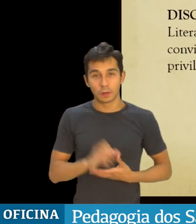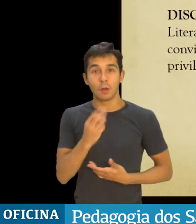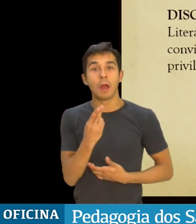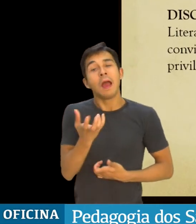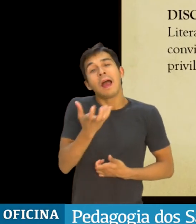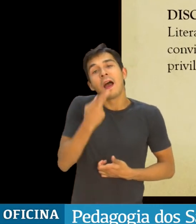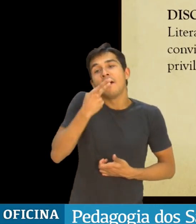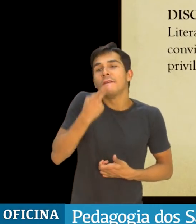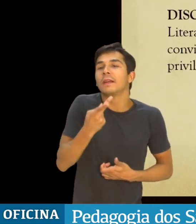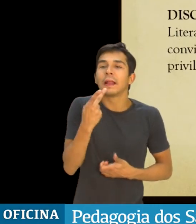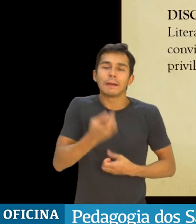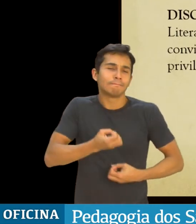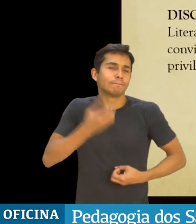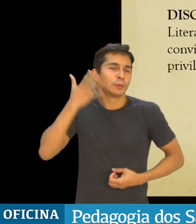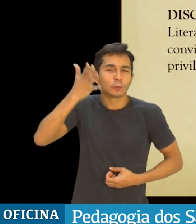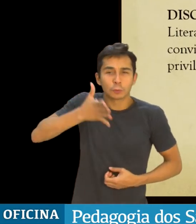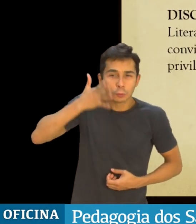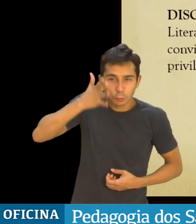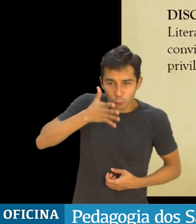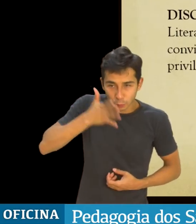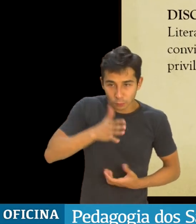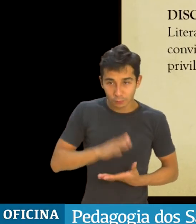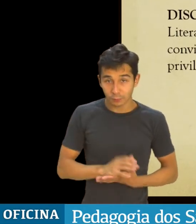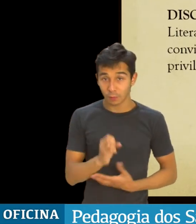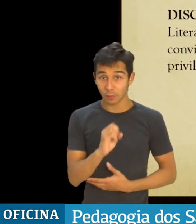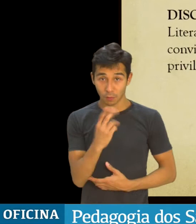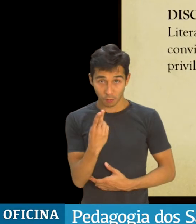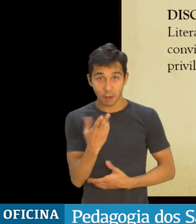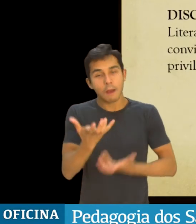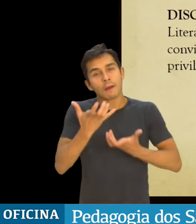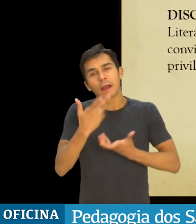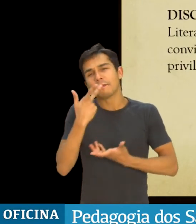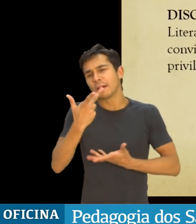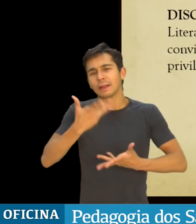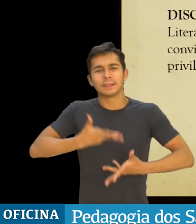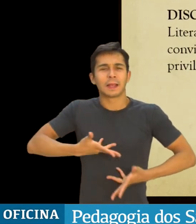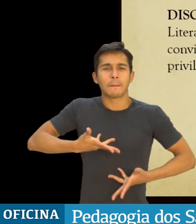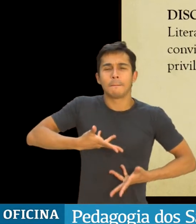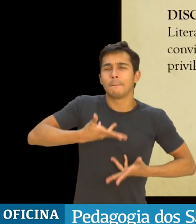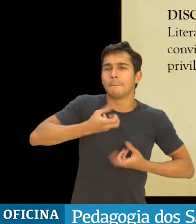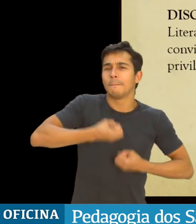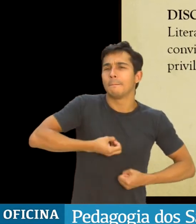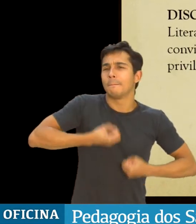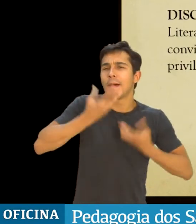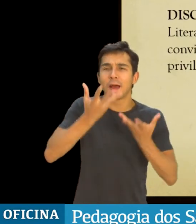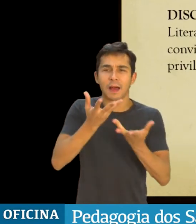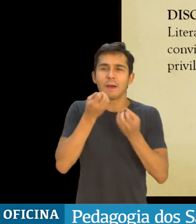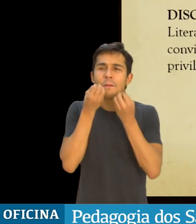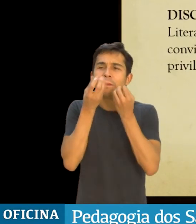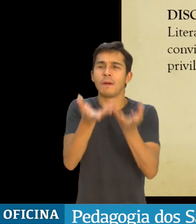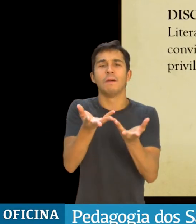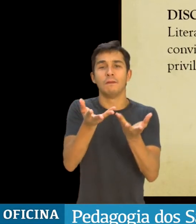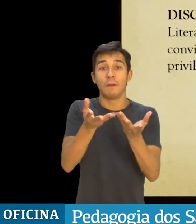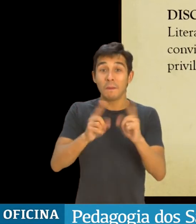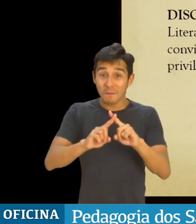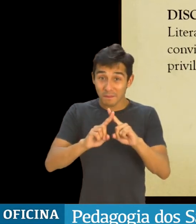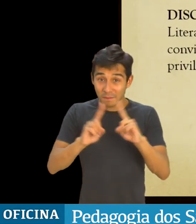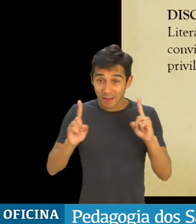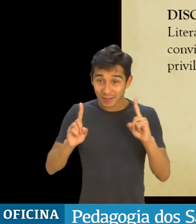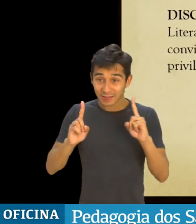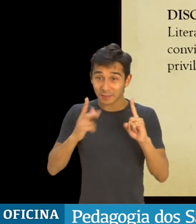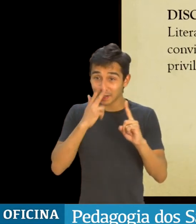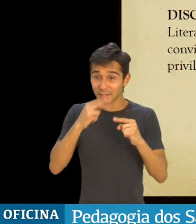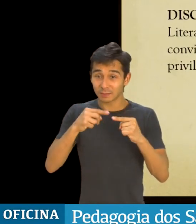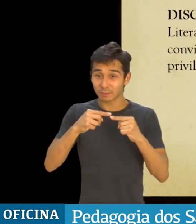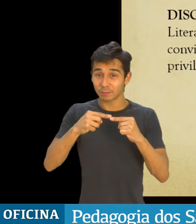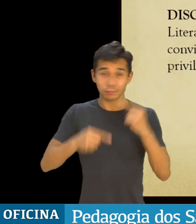é o desabafo, e às vezes ele dá uma quebrada na coluna cervical aí do sarau, né? Entra